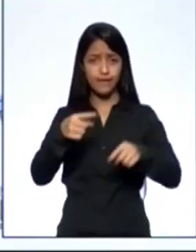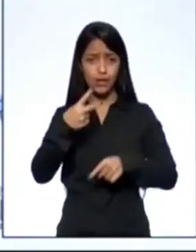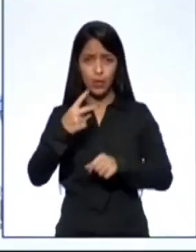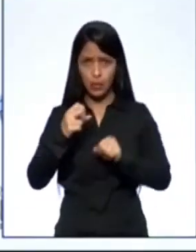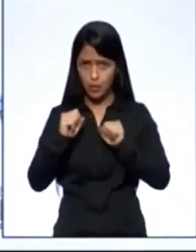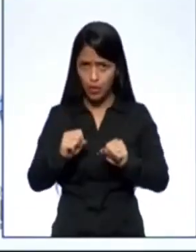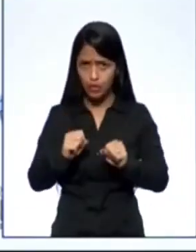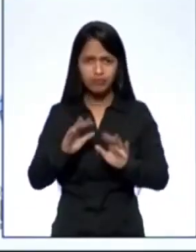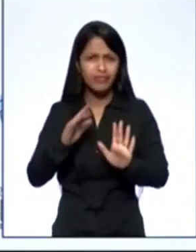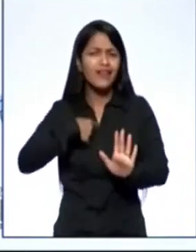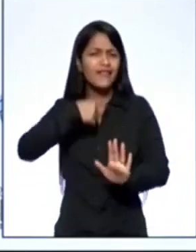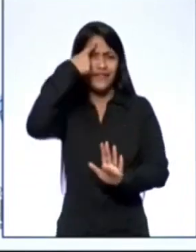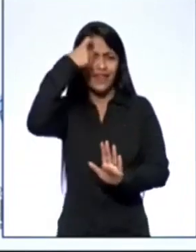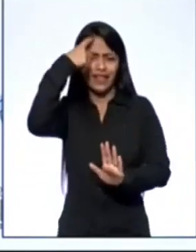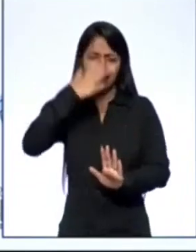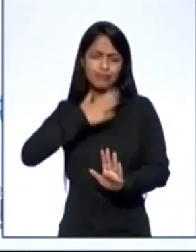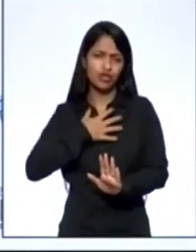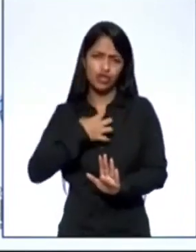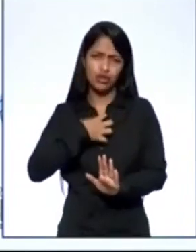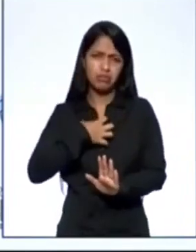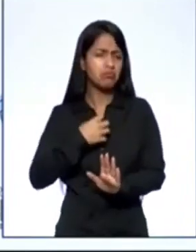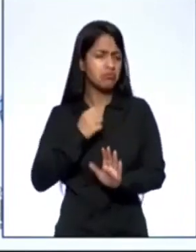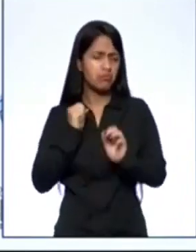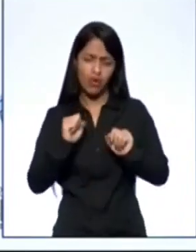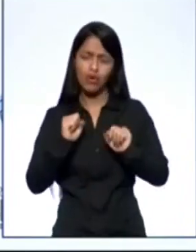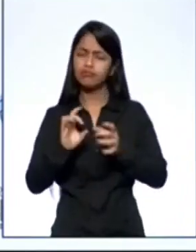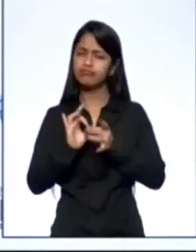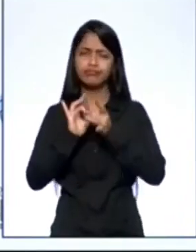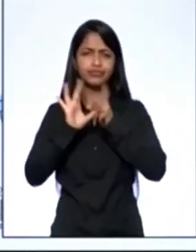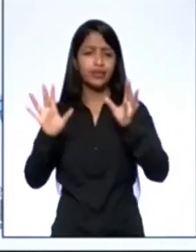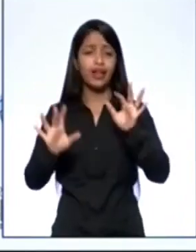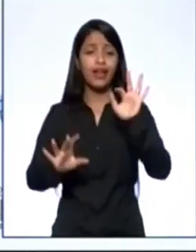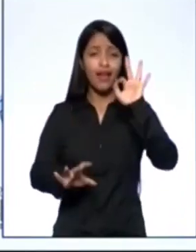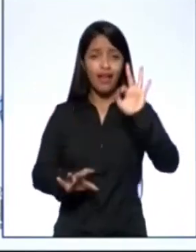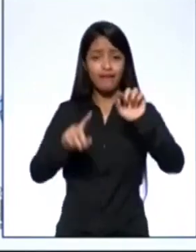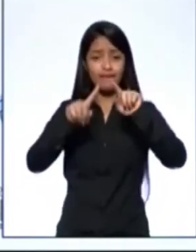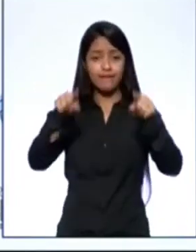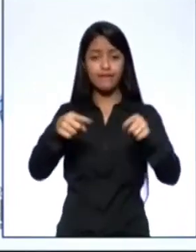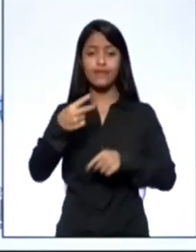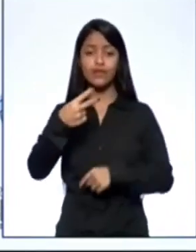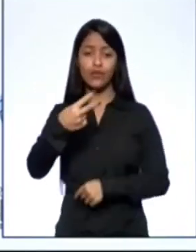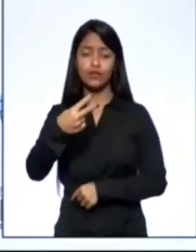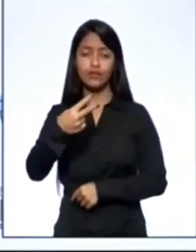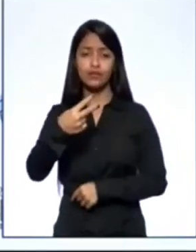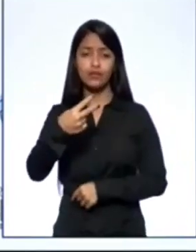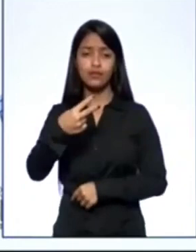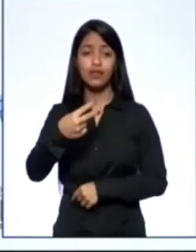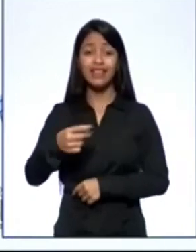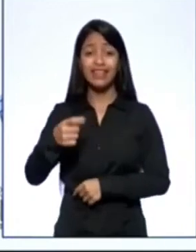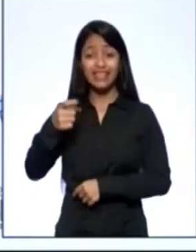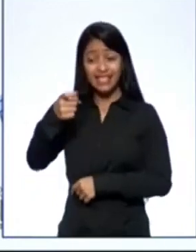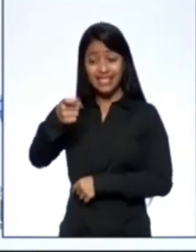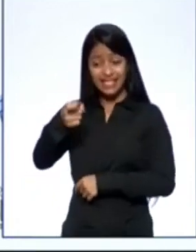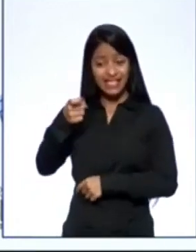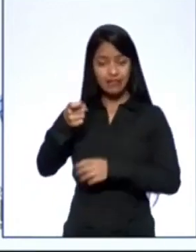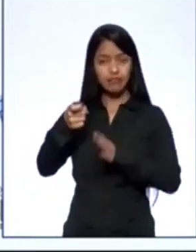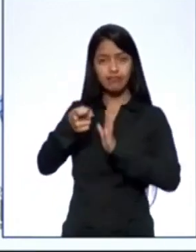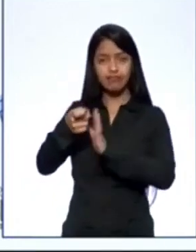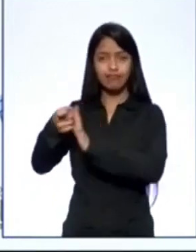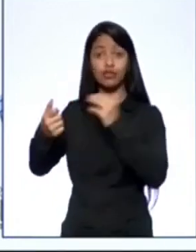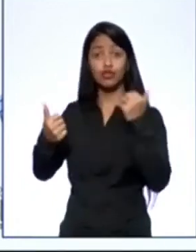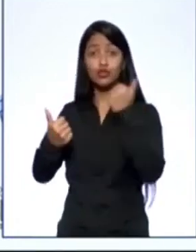tô inventando o número aí filho pode Prof é pedido dois se você substitui um cheiro por dois